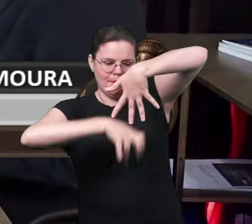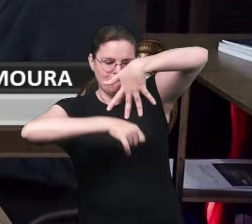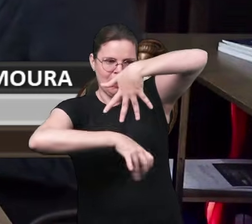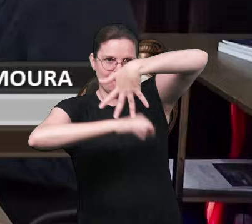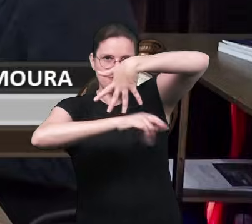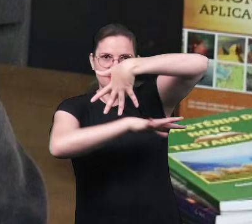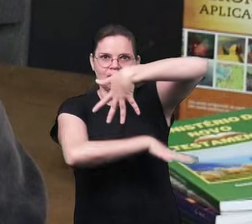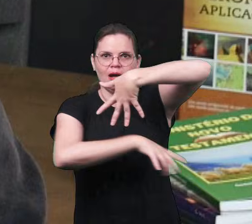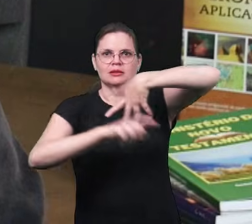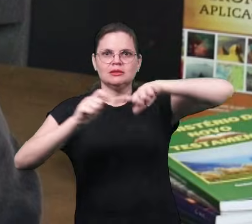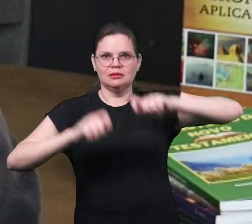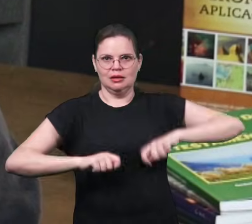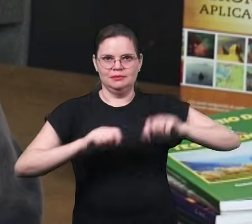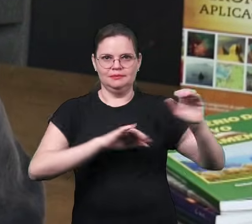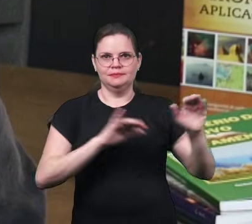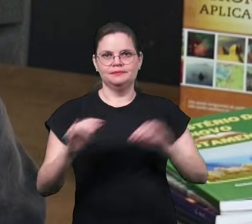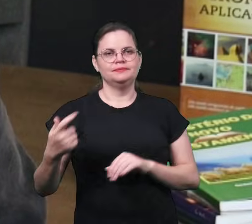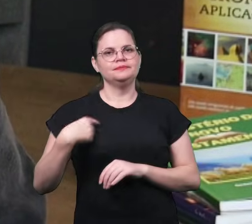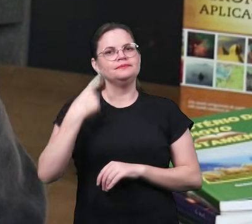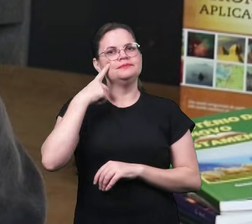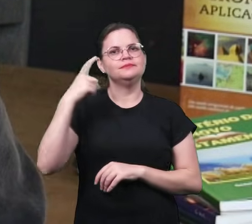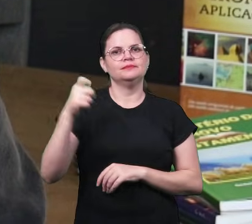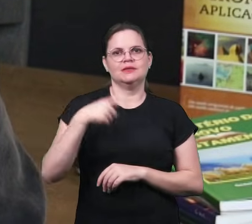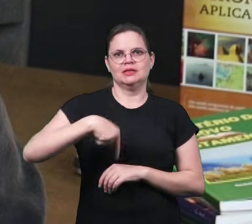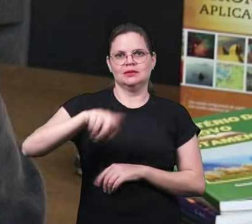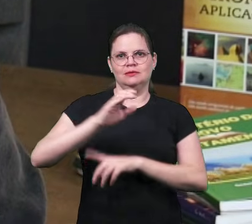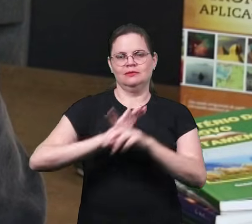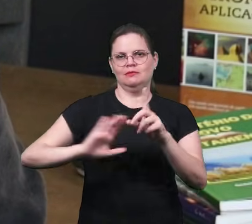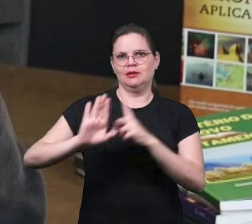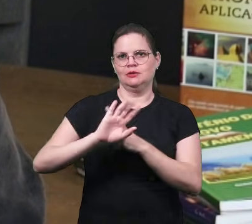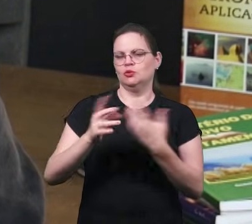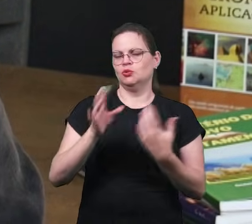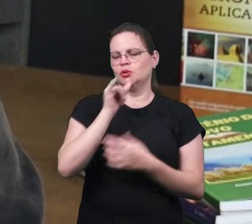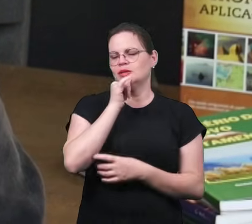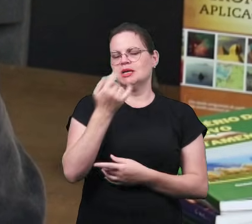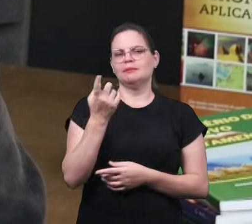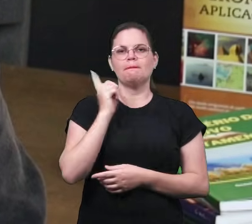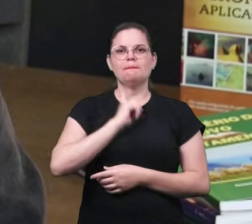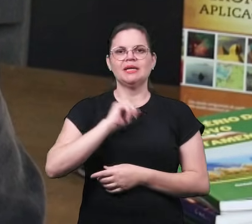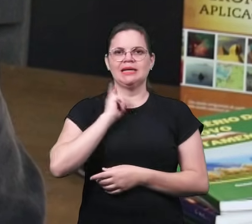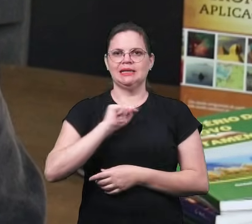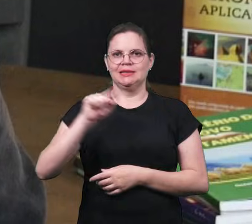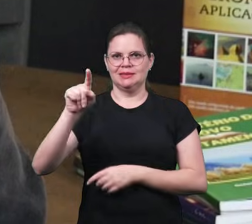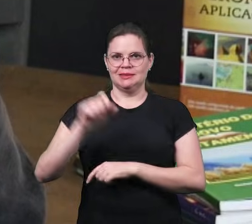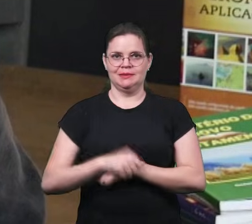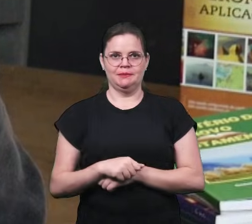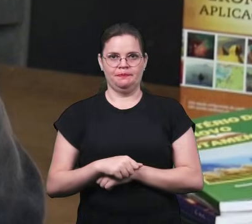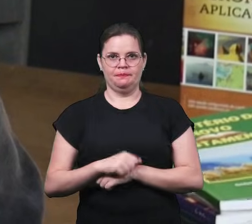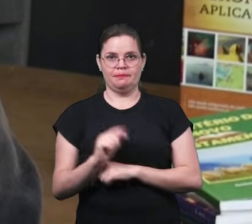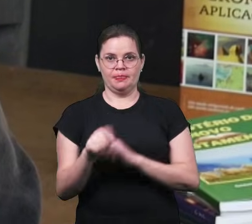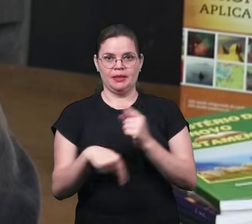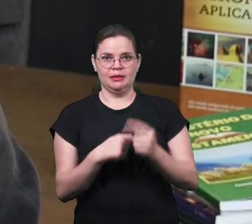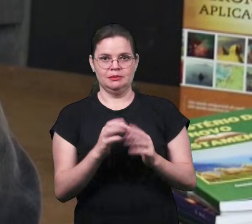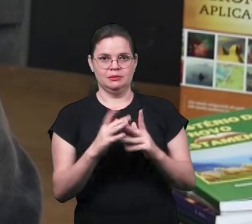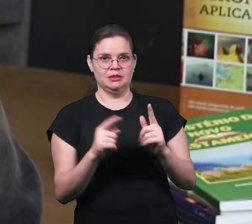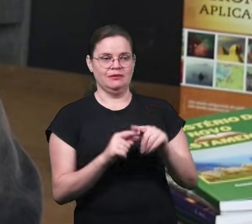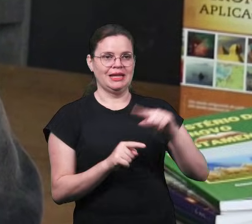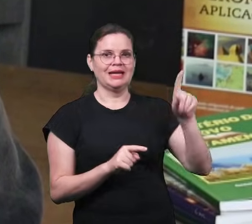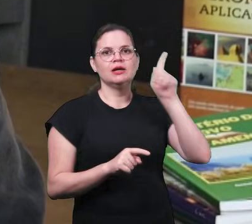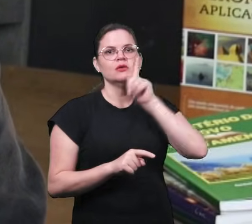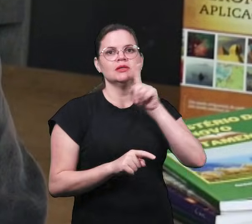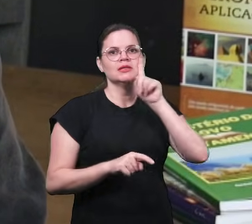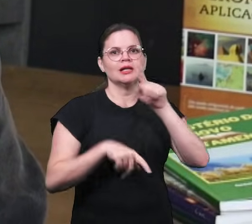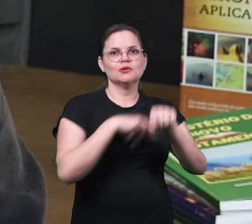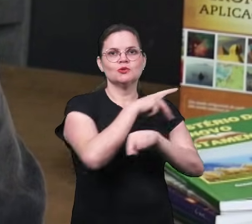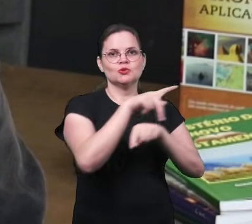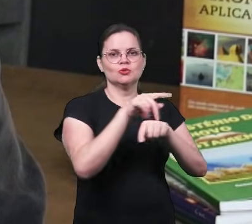em um culto, em uma igreja, por exemplo, em Minas Gerais, e você vai no culto na igreja lá nos Estados Unidos